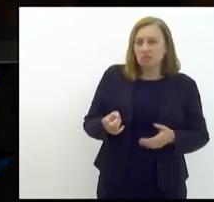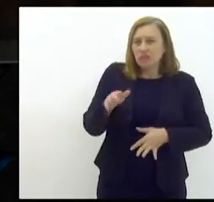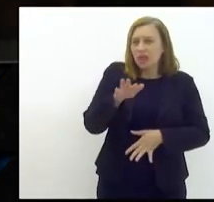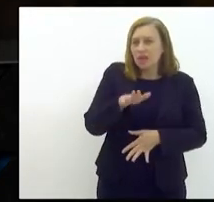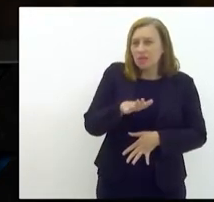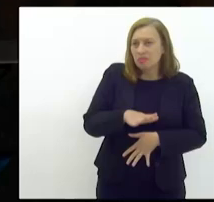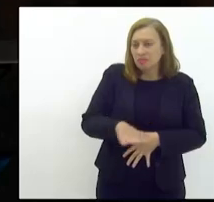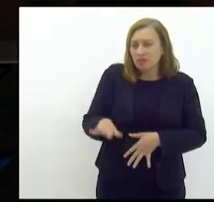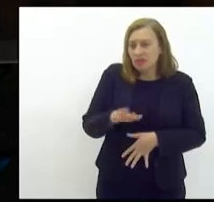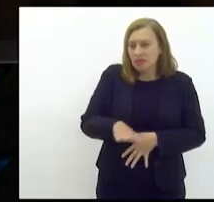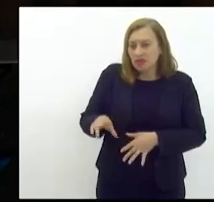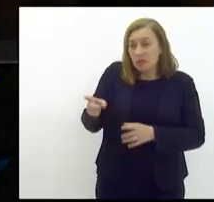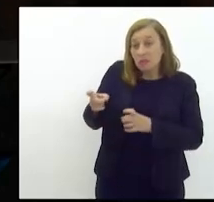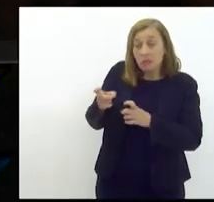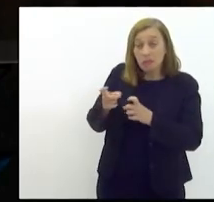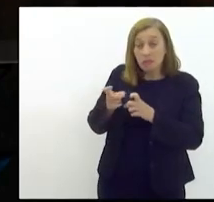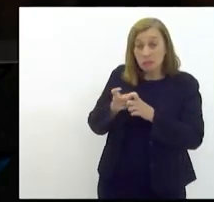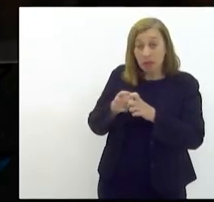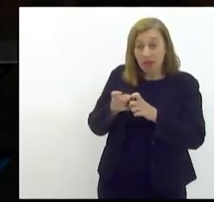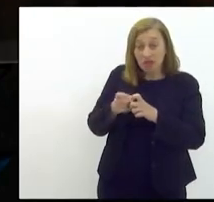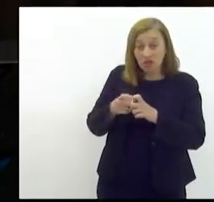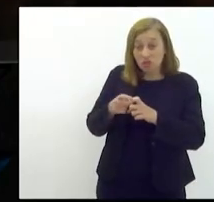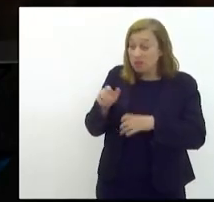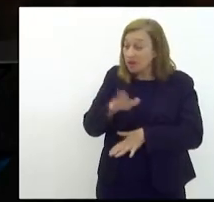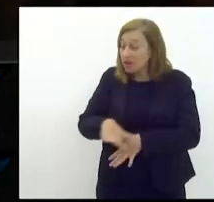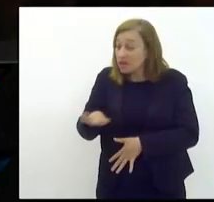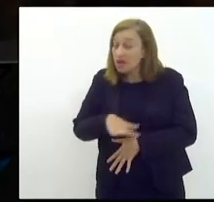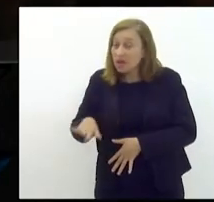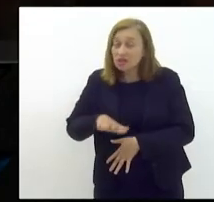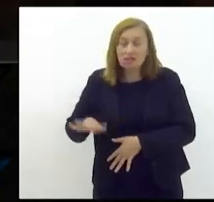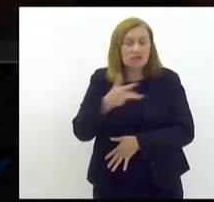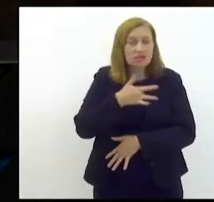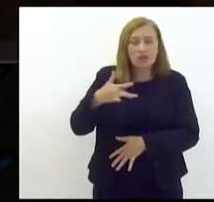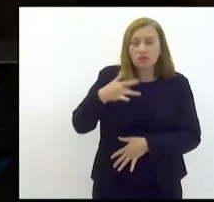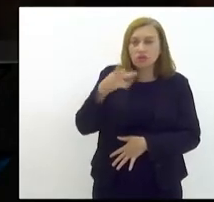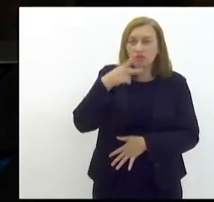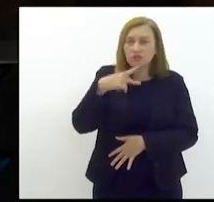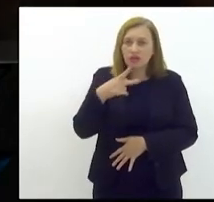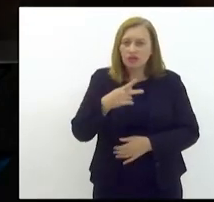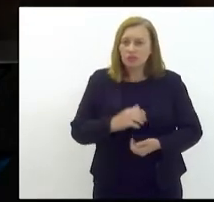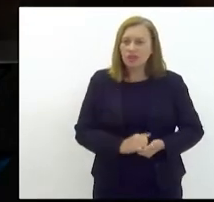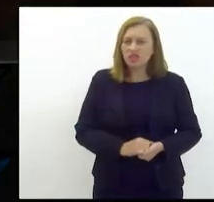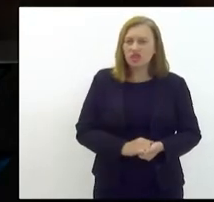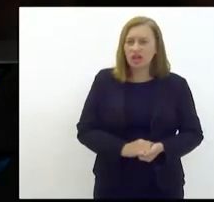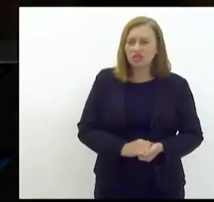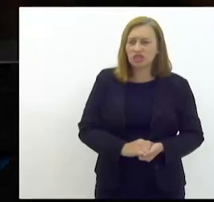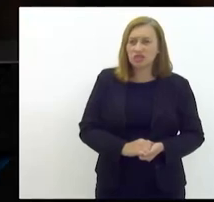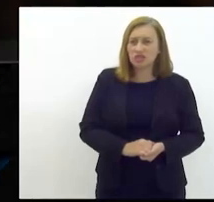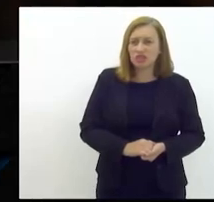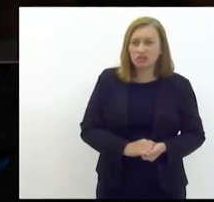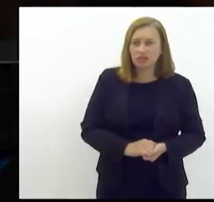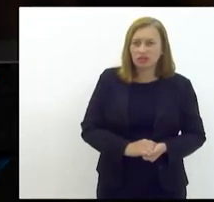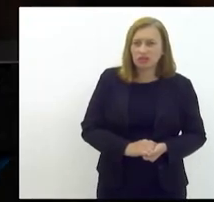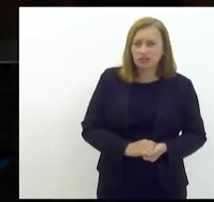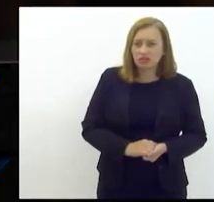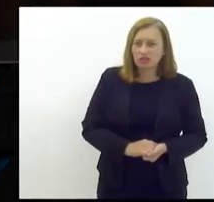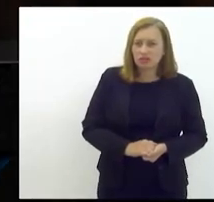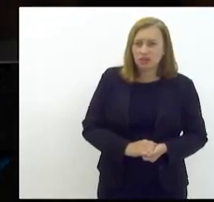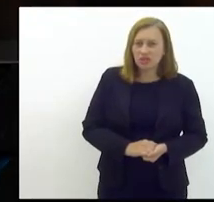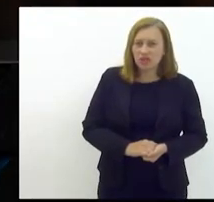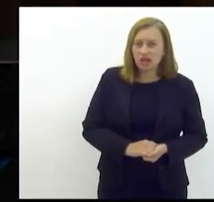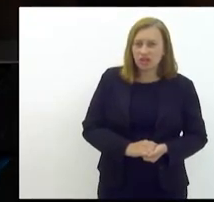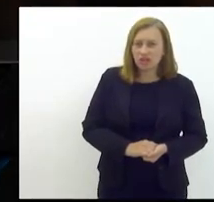saúde saúde é vida é o bem mais precioso que nós temos e é com Total descaso